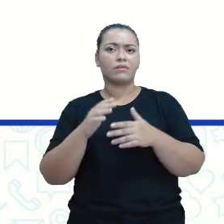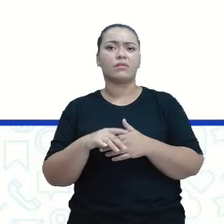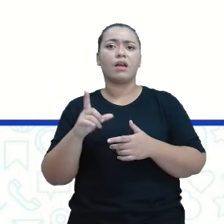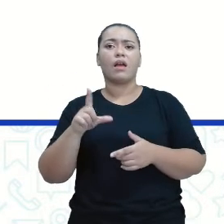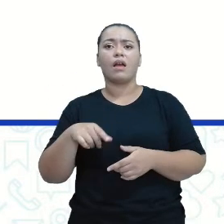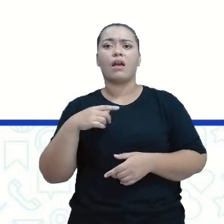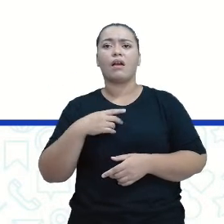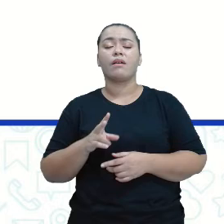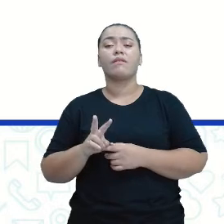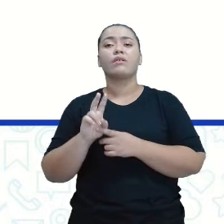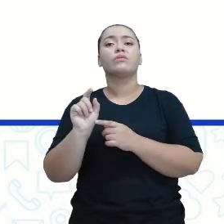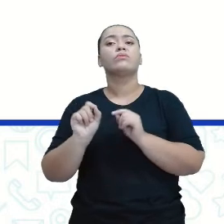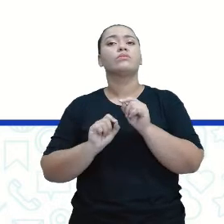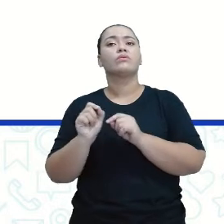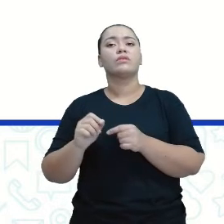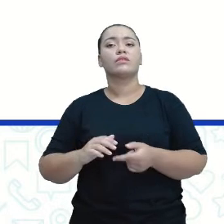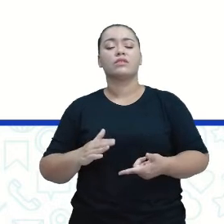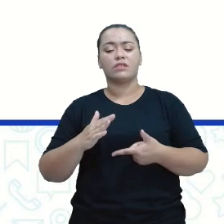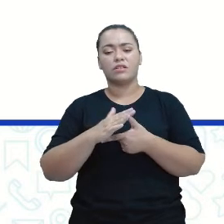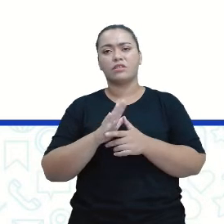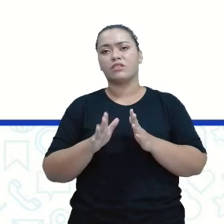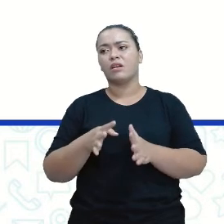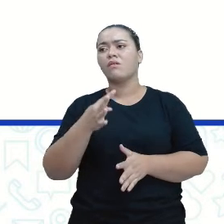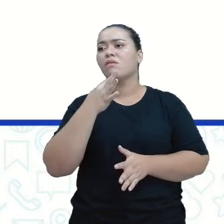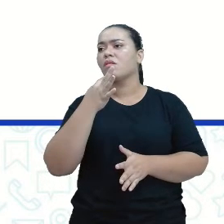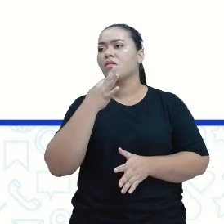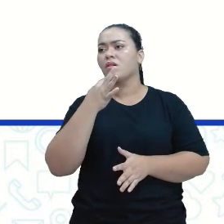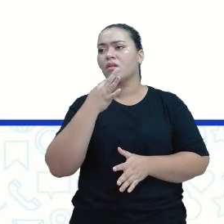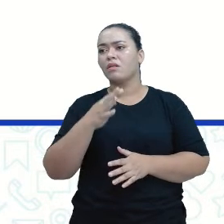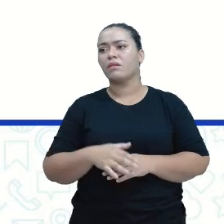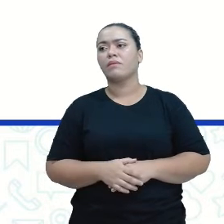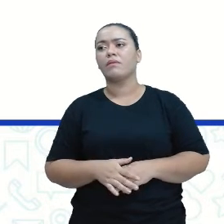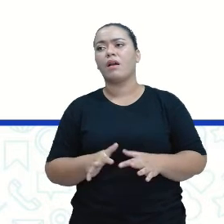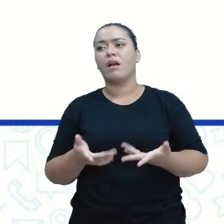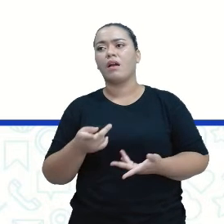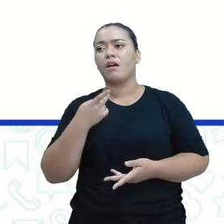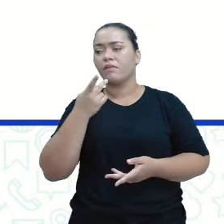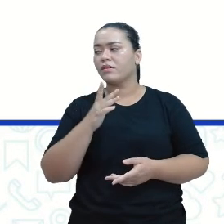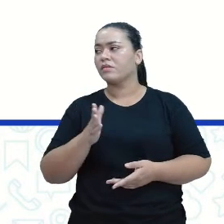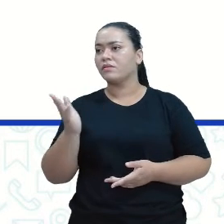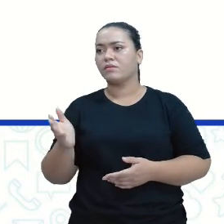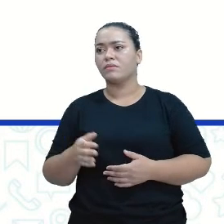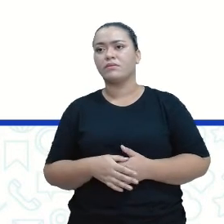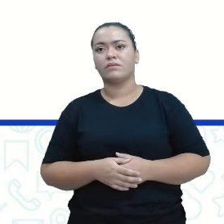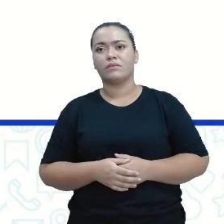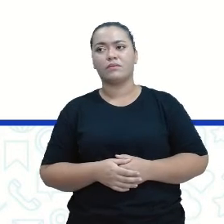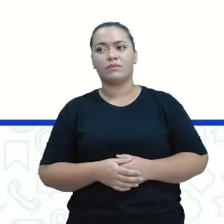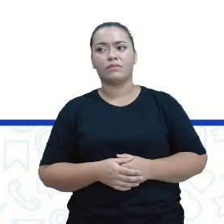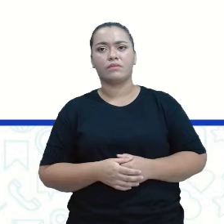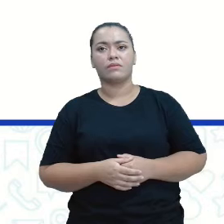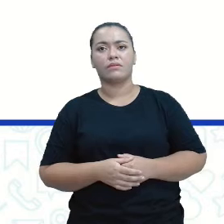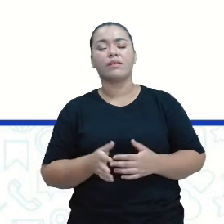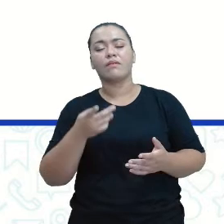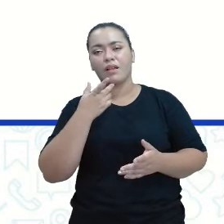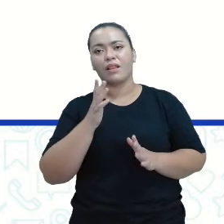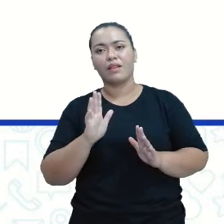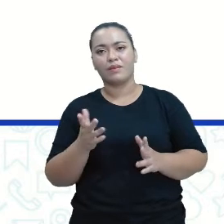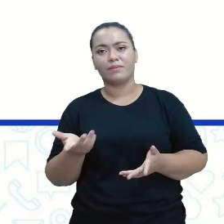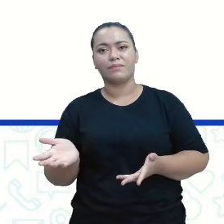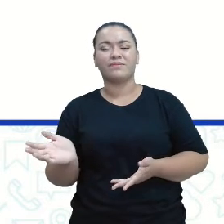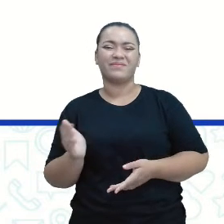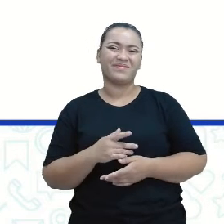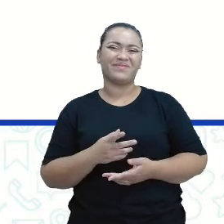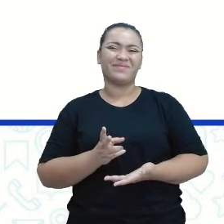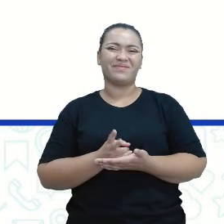triângulos que a gente já conhece. Deixa eu passar aqui para o professor Pedro para ele fazer um comentário sobre essa ideia. Tá, vamos continuar então, tá certo, tá certo.